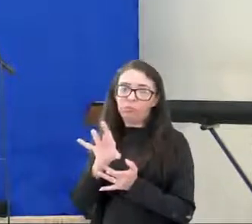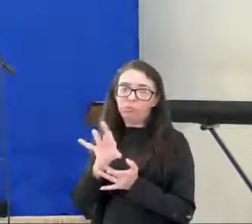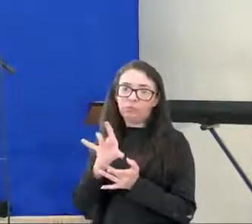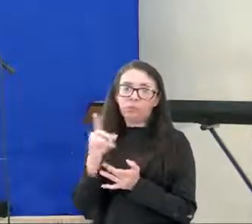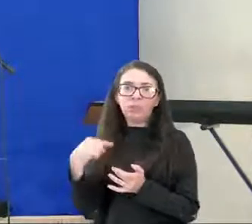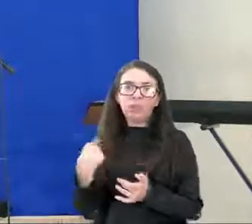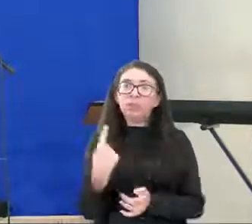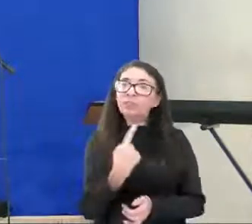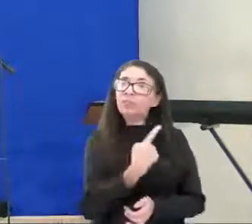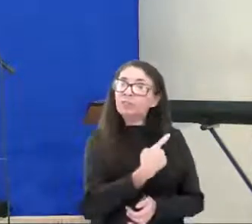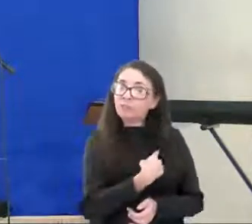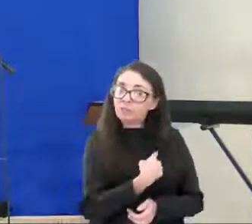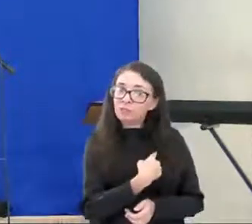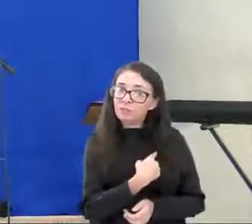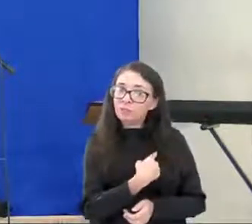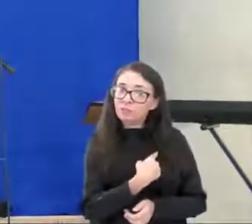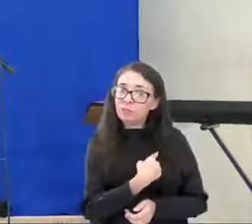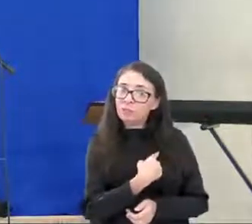Que o Pai habitava nele.